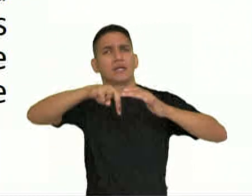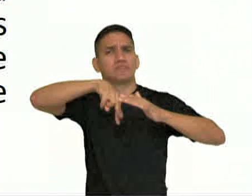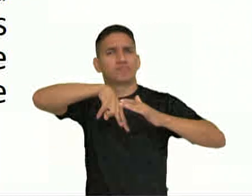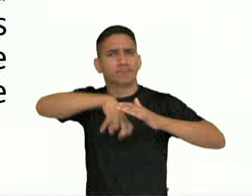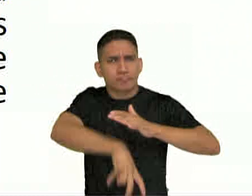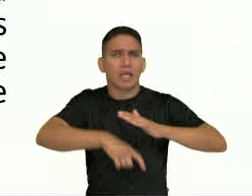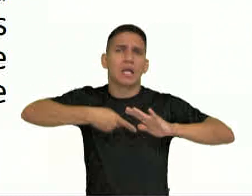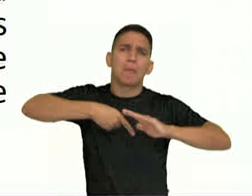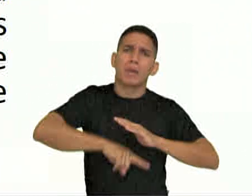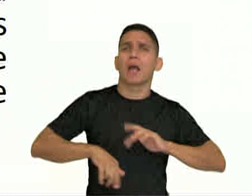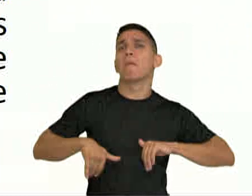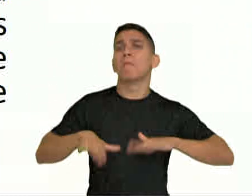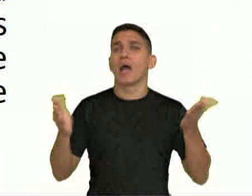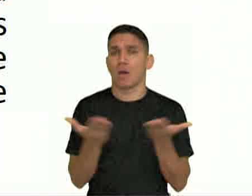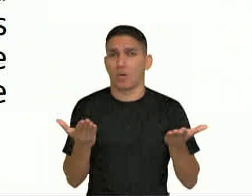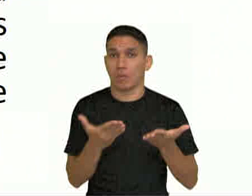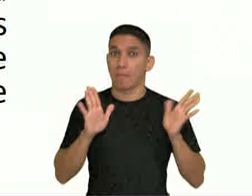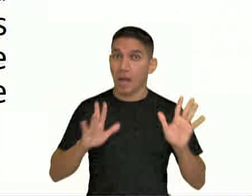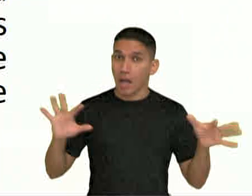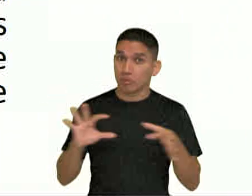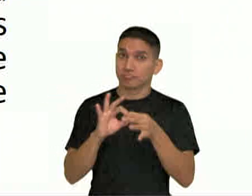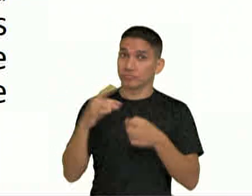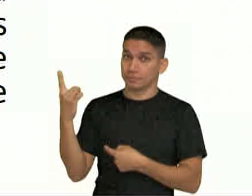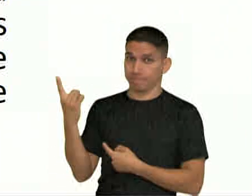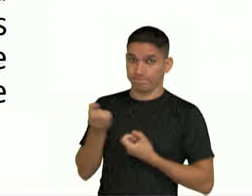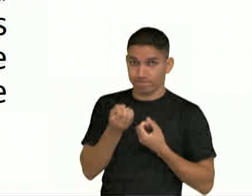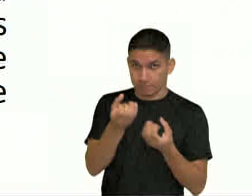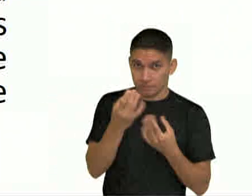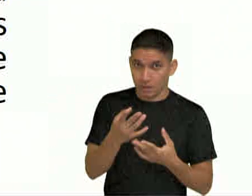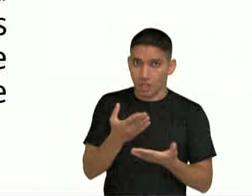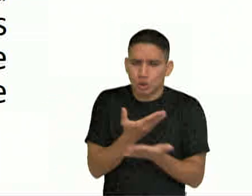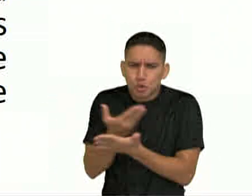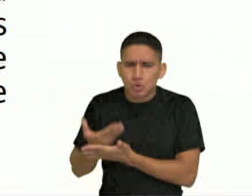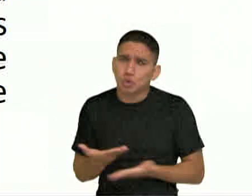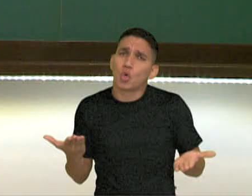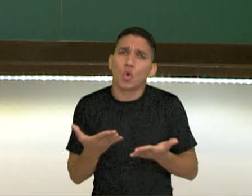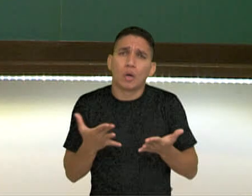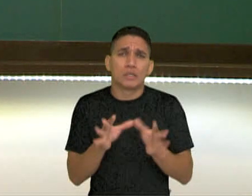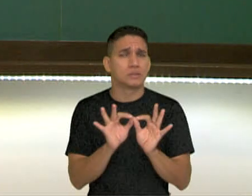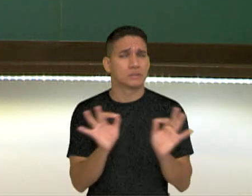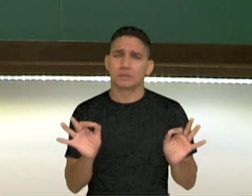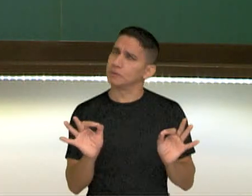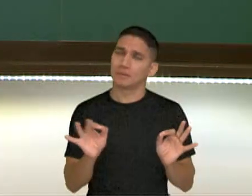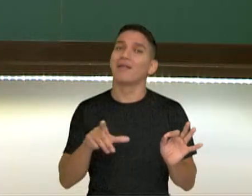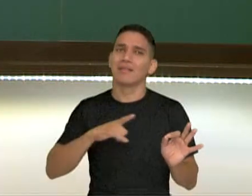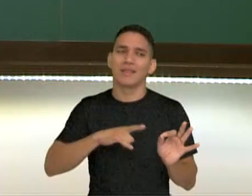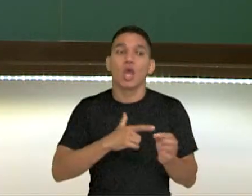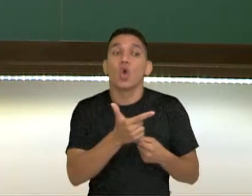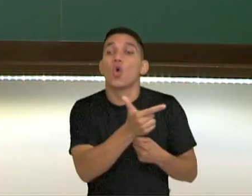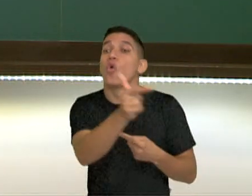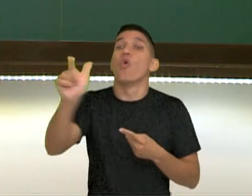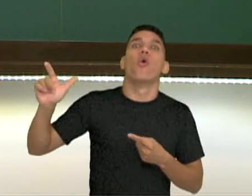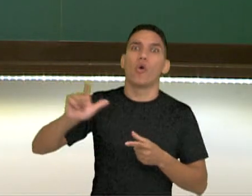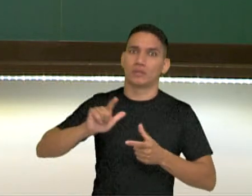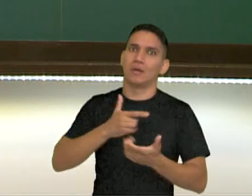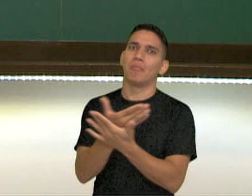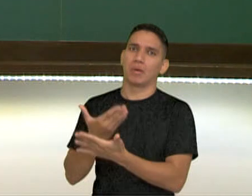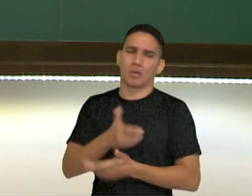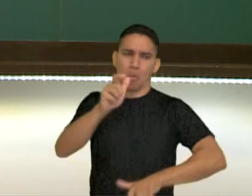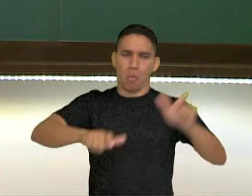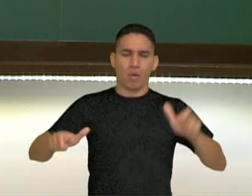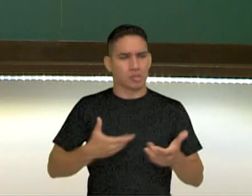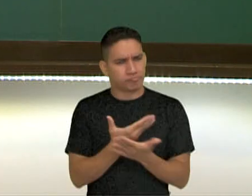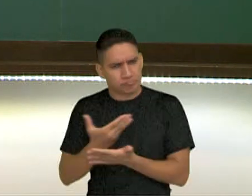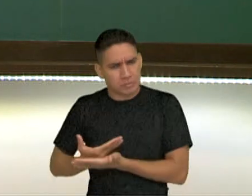lembrando então que, segundo essa notícia, o jeito que a gente estuda é muito simplificado. Tem muito mais genes do que a gente acaba estudando, tá? Então a gente vai dar um